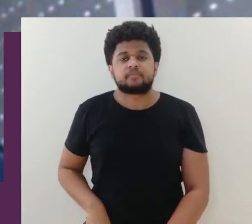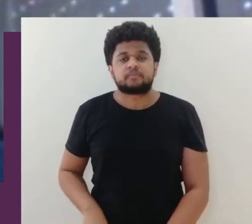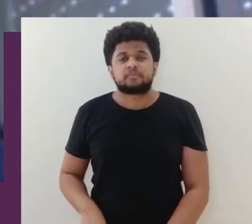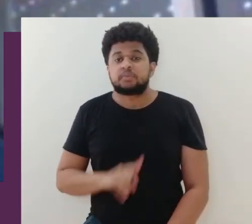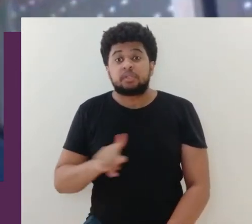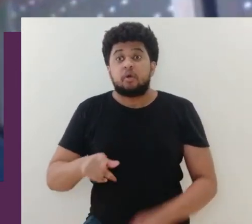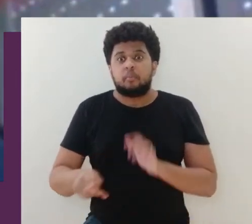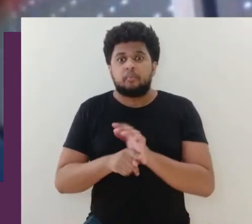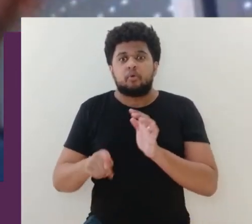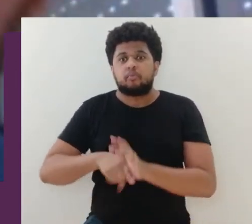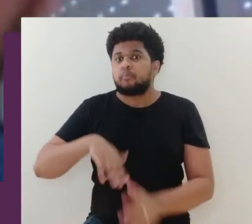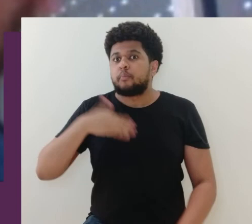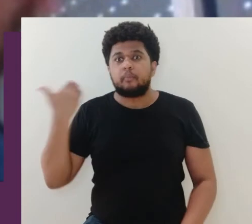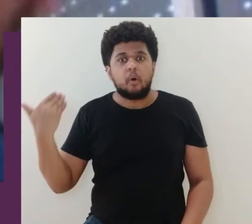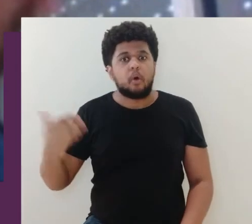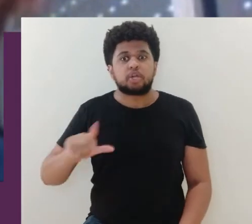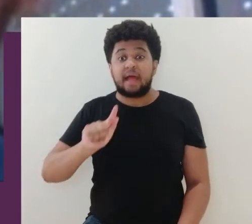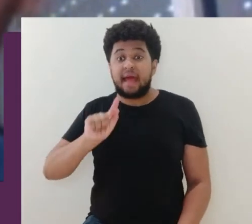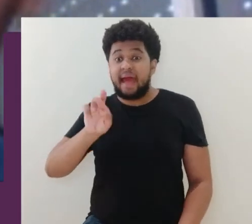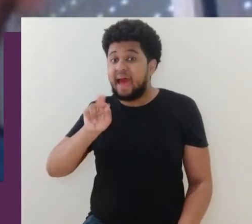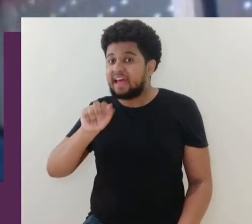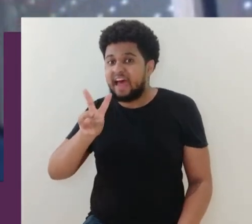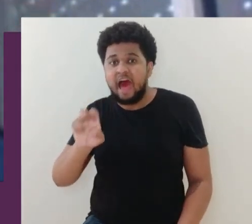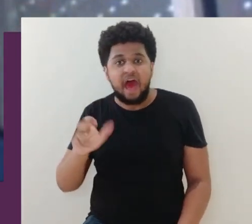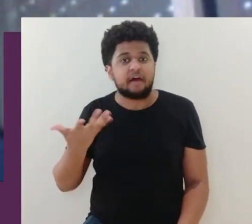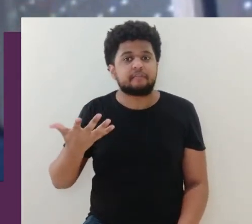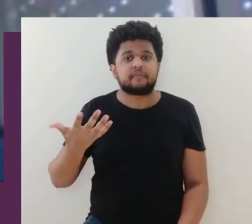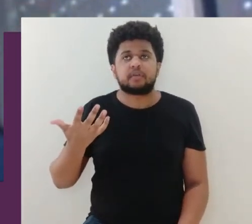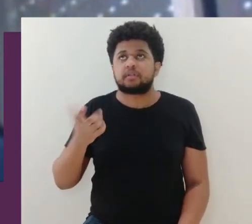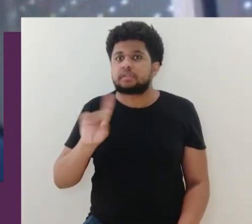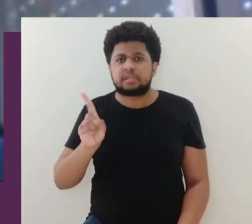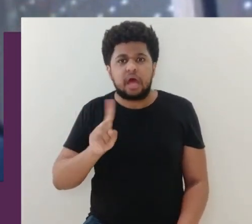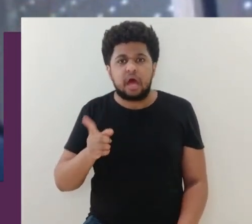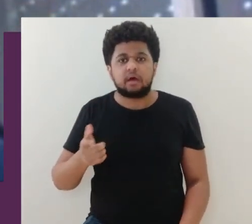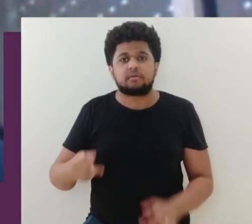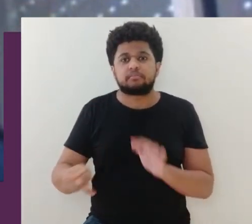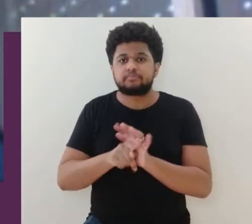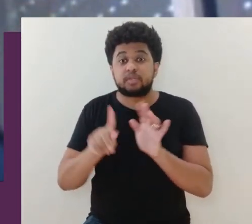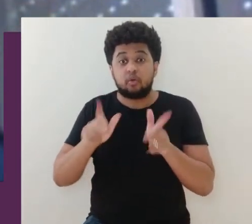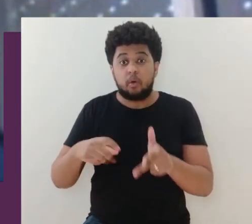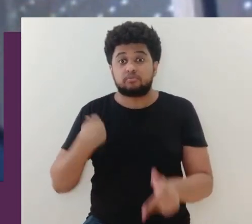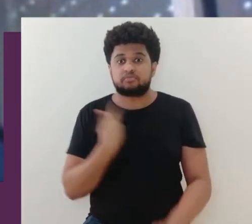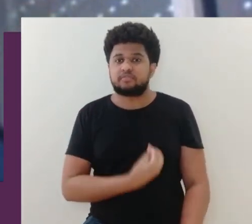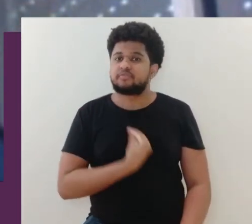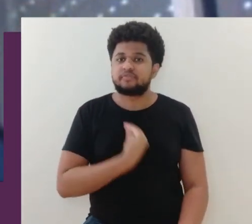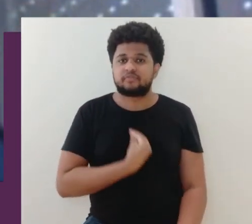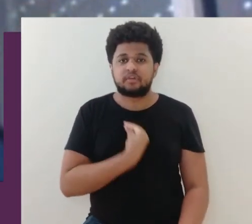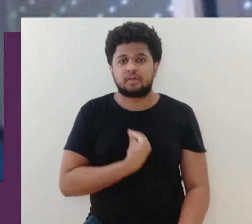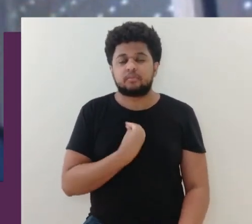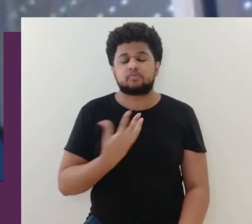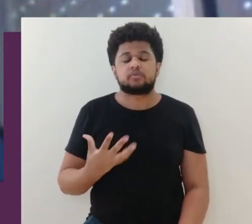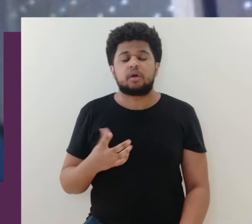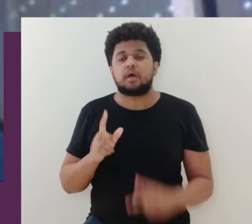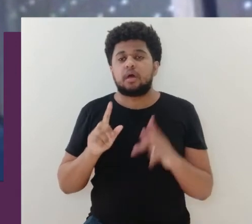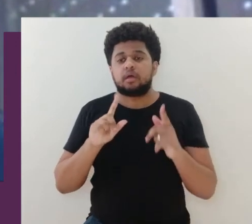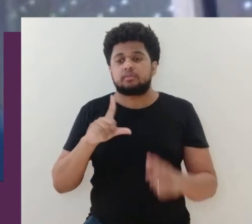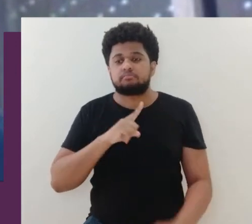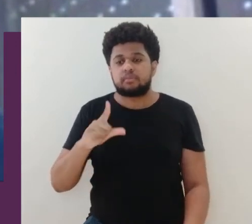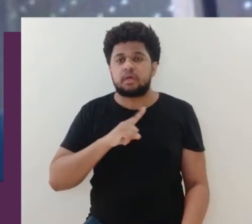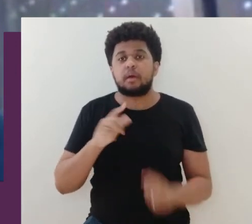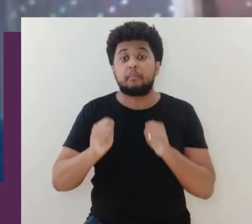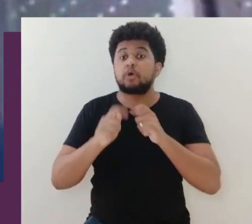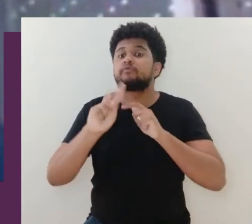sempre. Só que com vacinação, sem evolução de quadros graves, sem